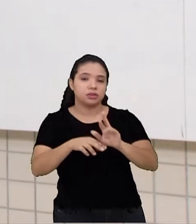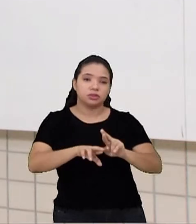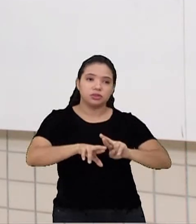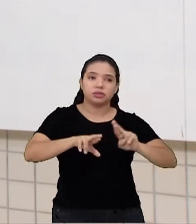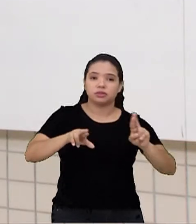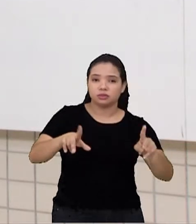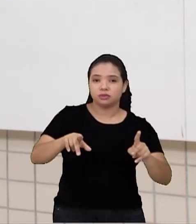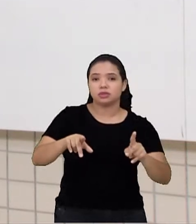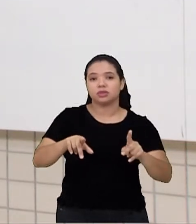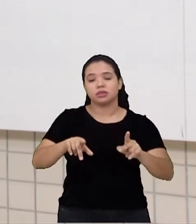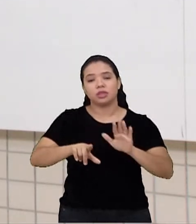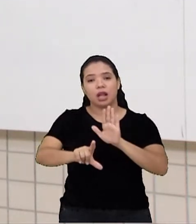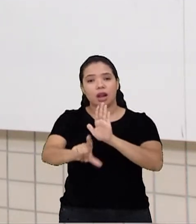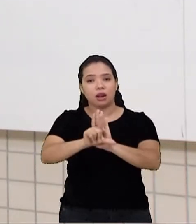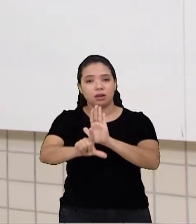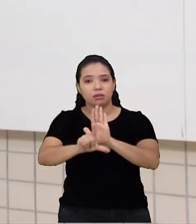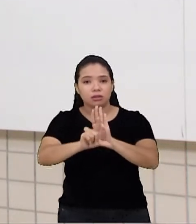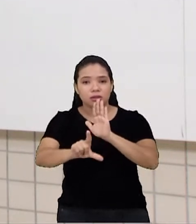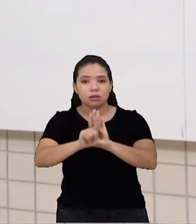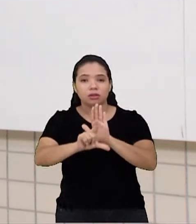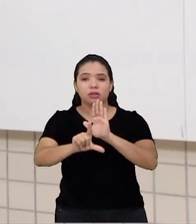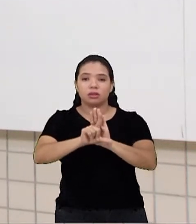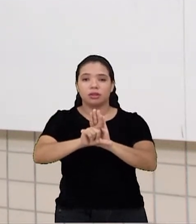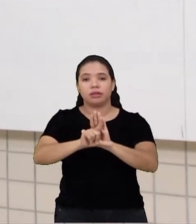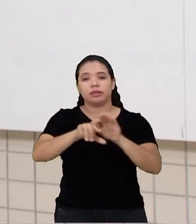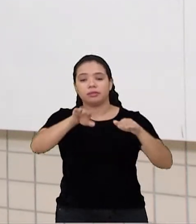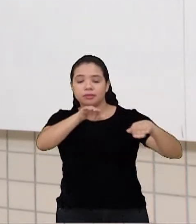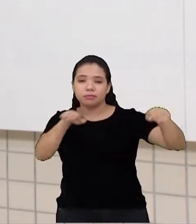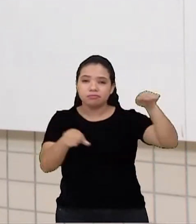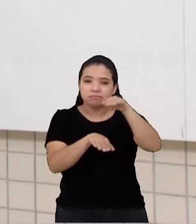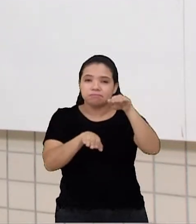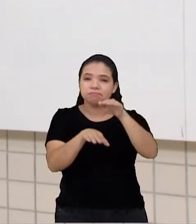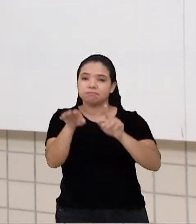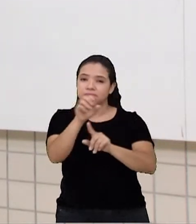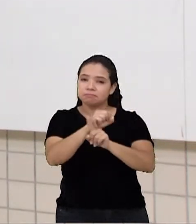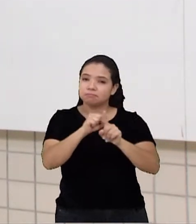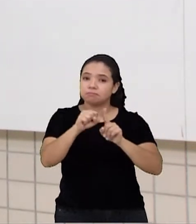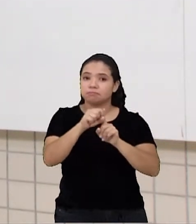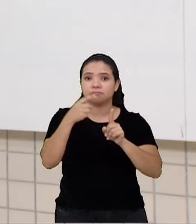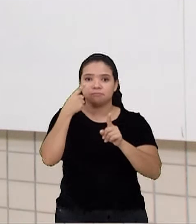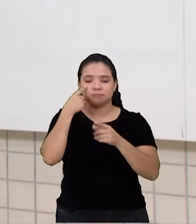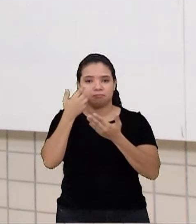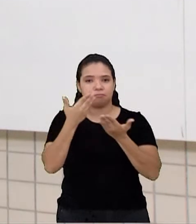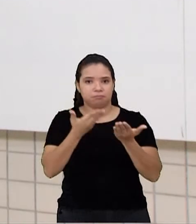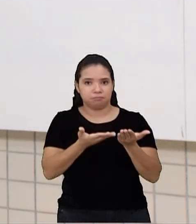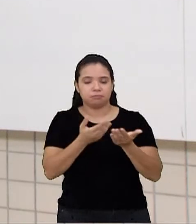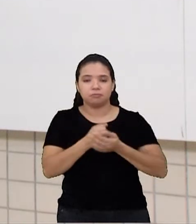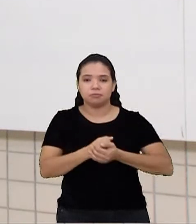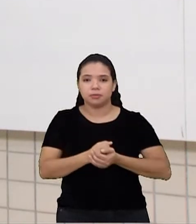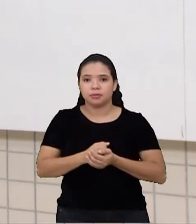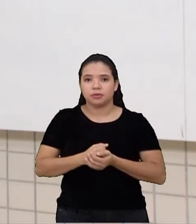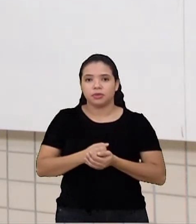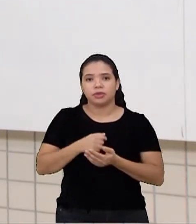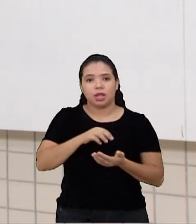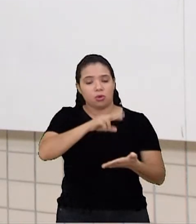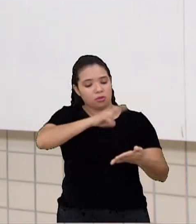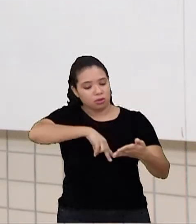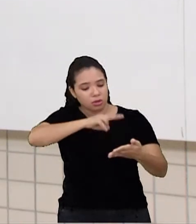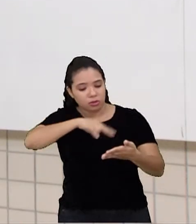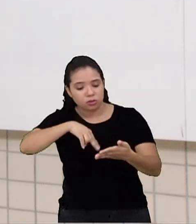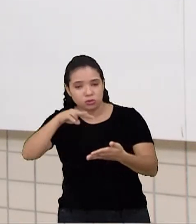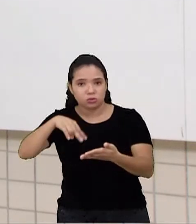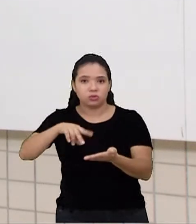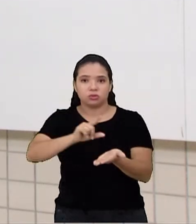na aplicação de leis com relação às classes sociais. Então, você pode usar o repertório que você adquiriu com a leitura daquele artigo